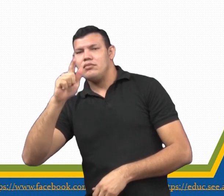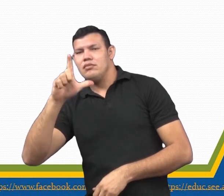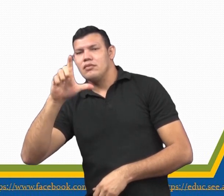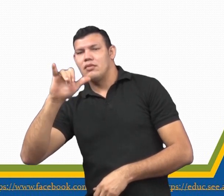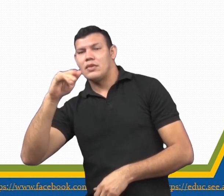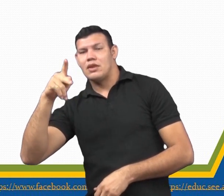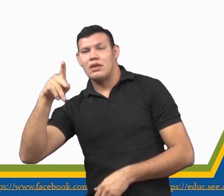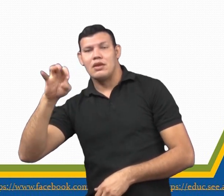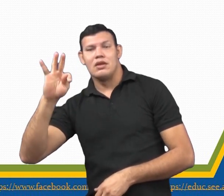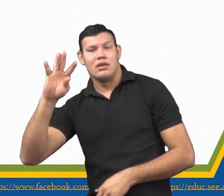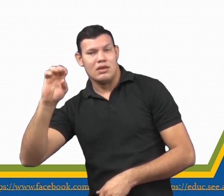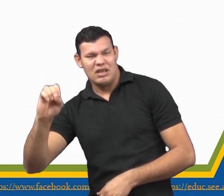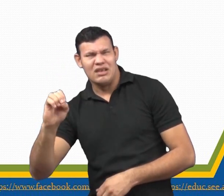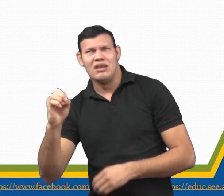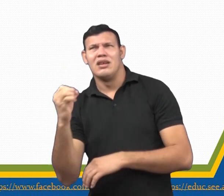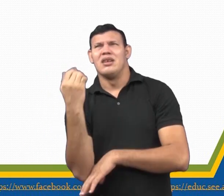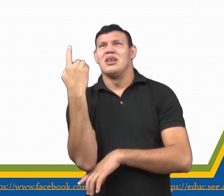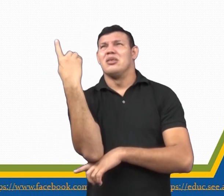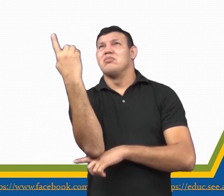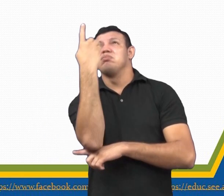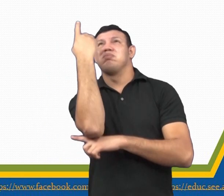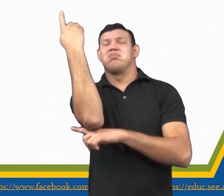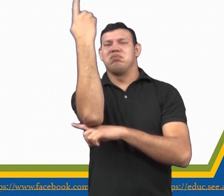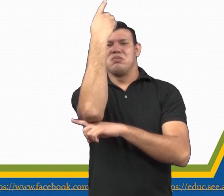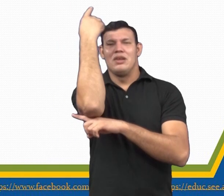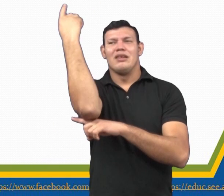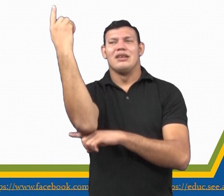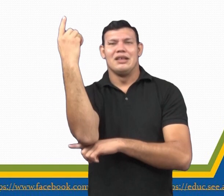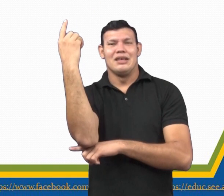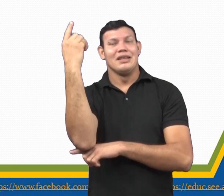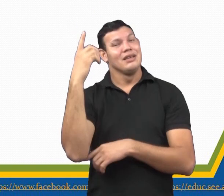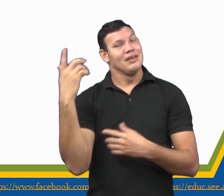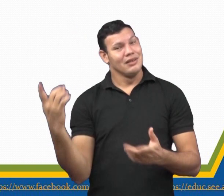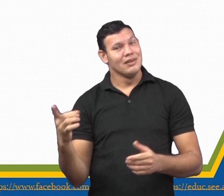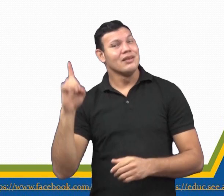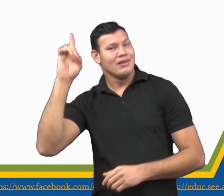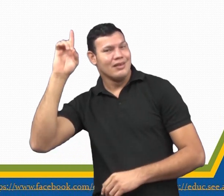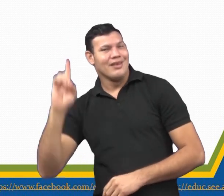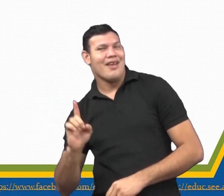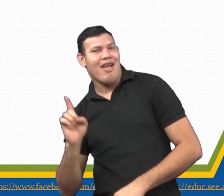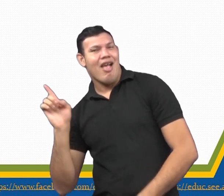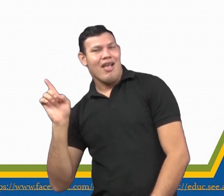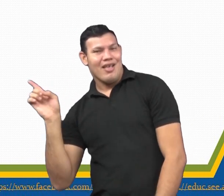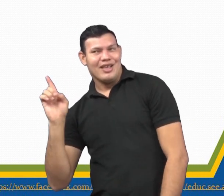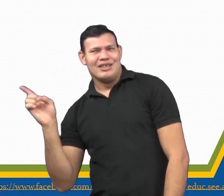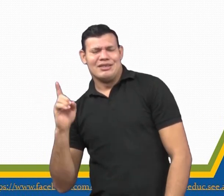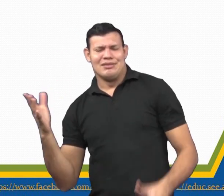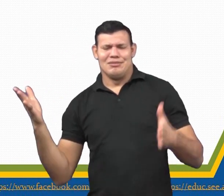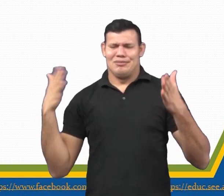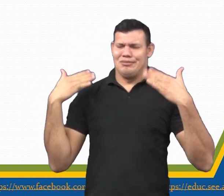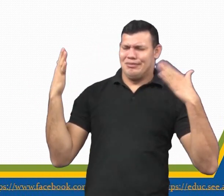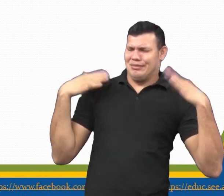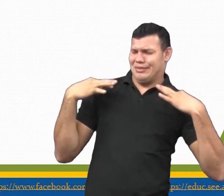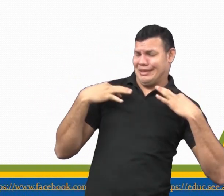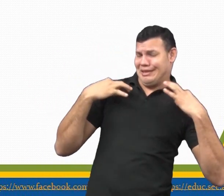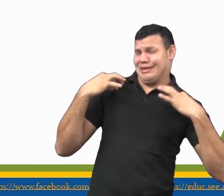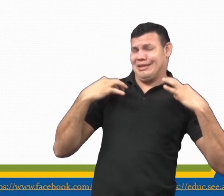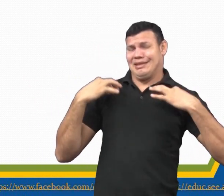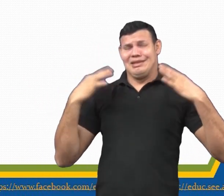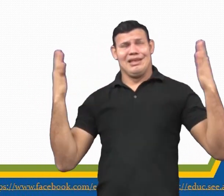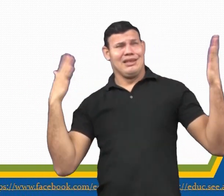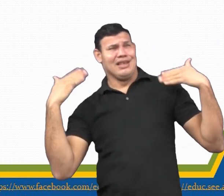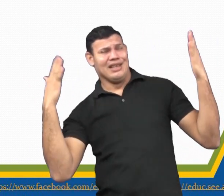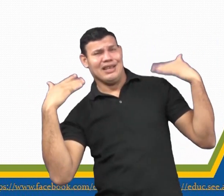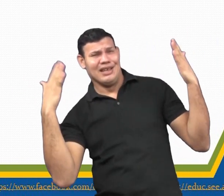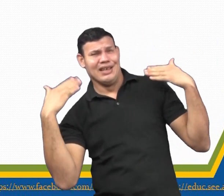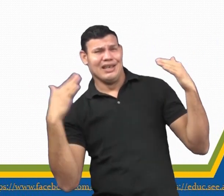pequena extensão. No seu lado direito aí você vai ter um exemplo claro de que é uma região quente com temperaturas elevadas. Eu